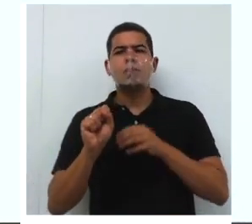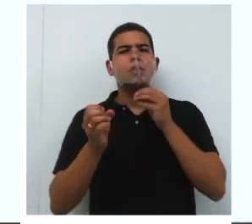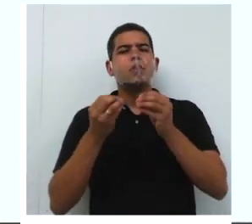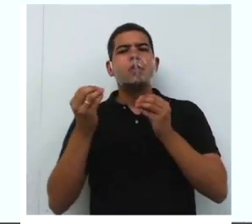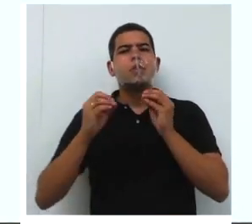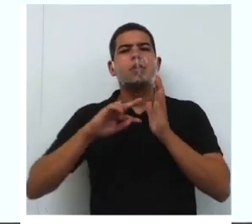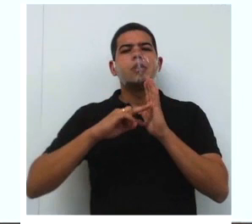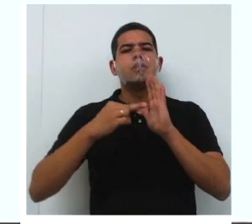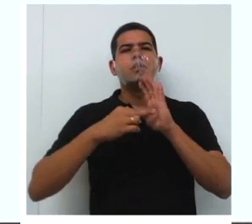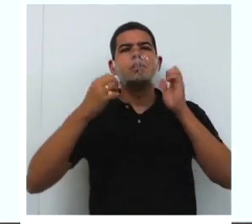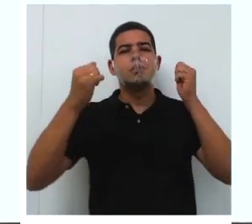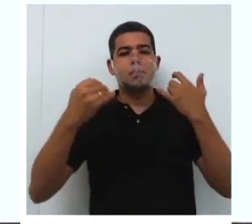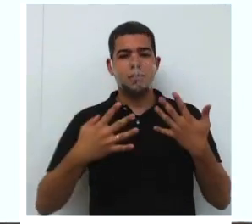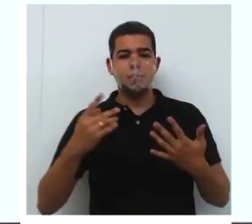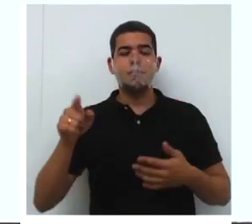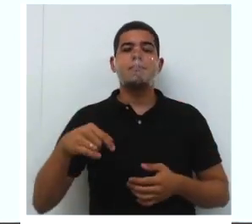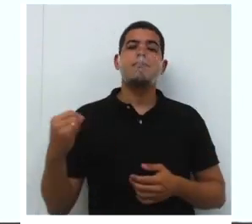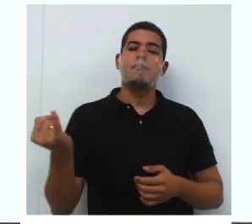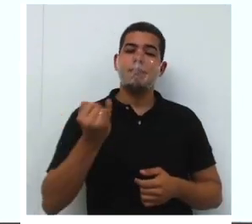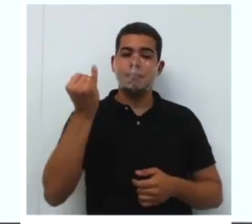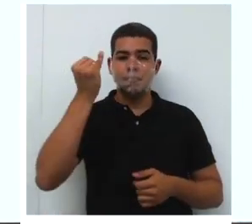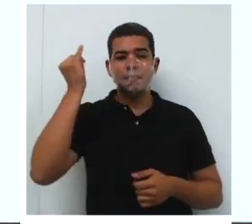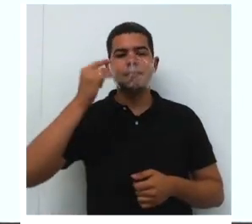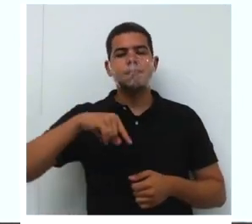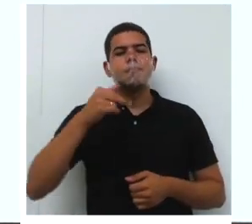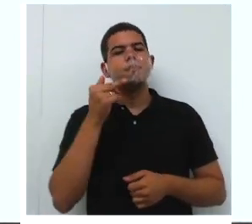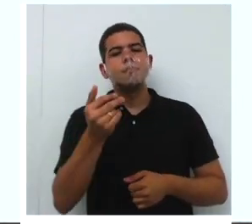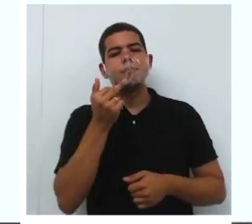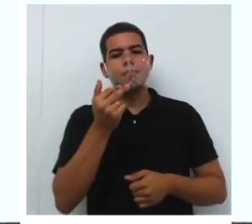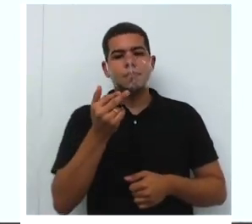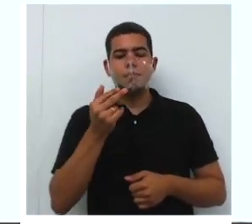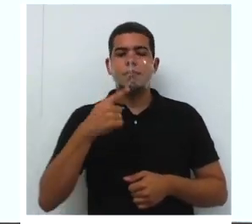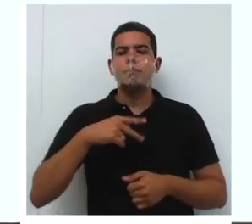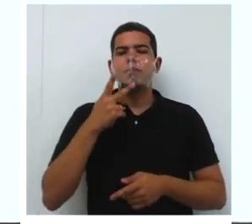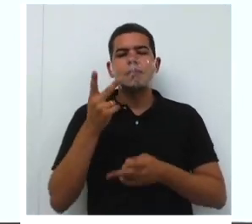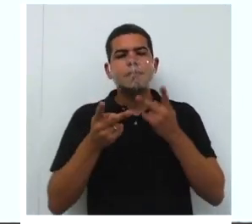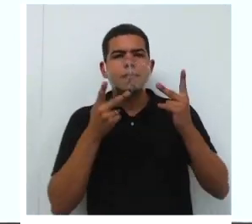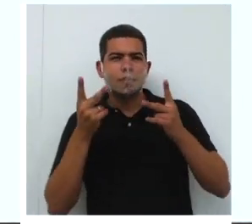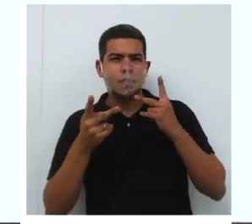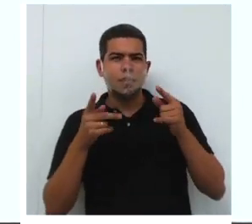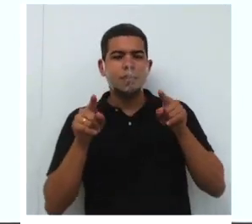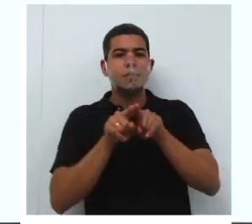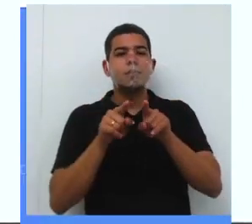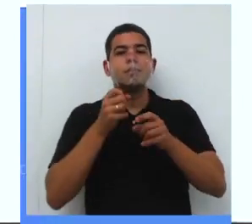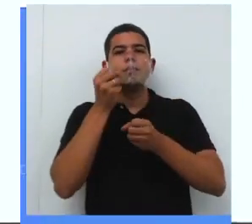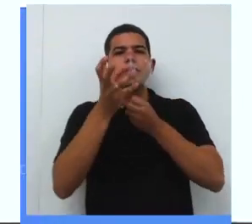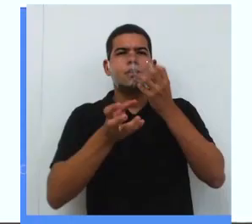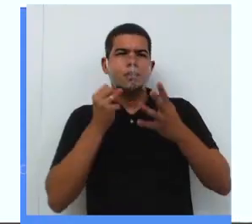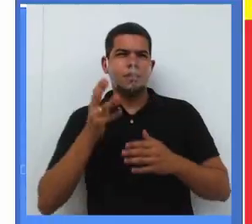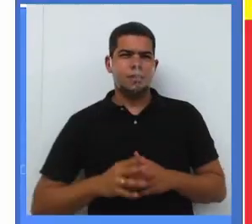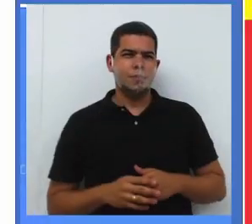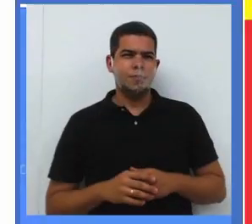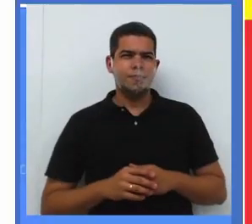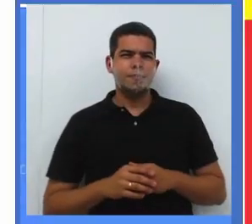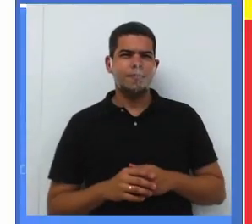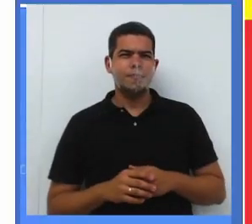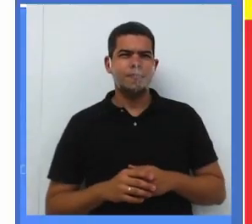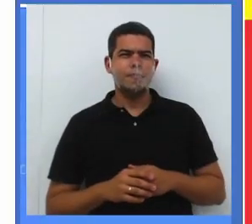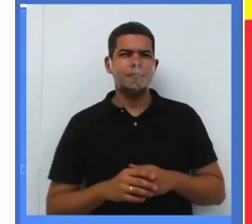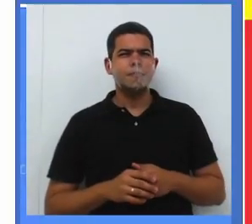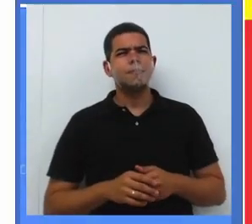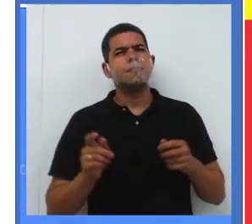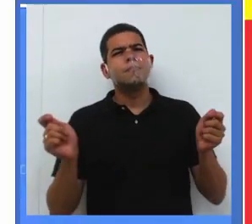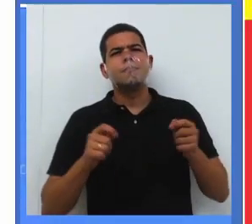a definição, porque isso é muito importante para a nossa língua, para o nosso falar, para o nosso expressar. A definição